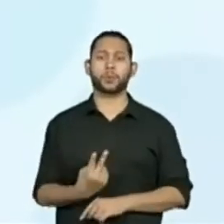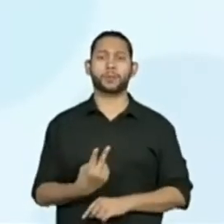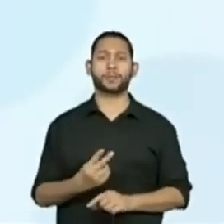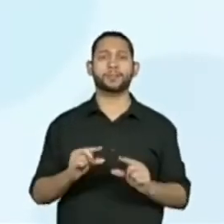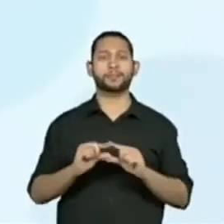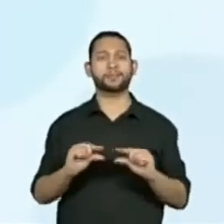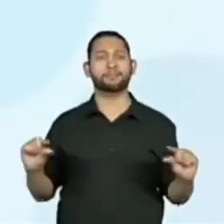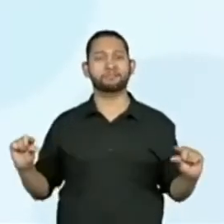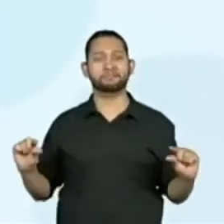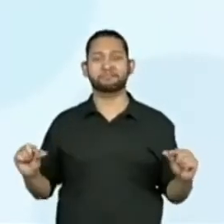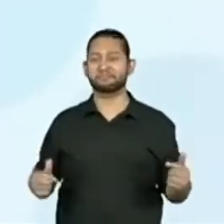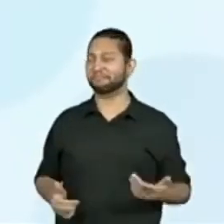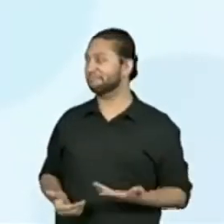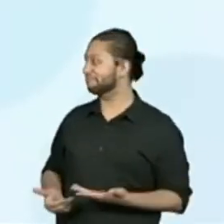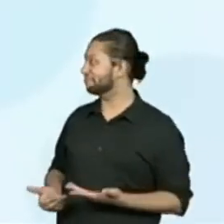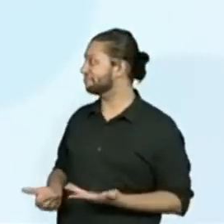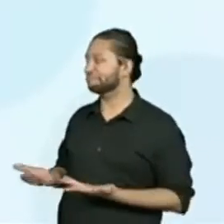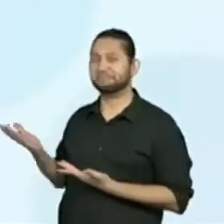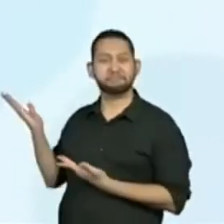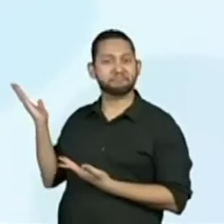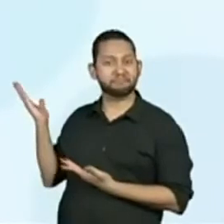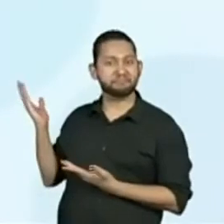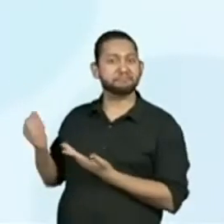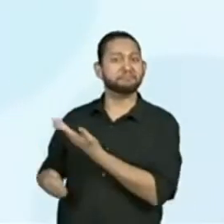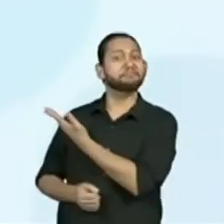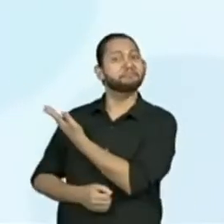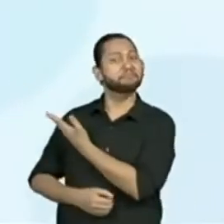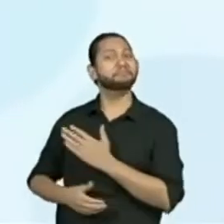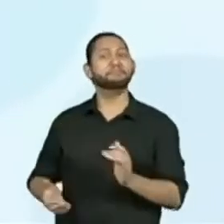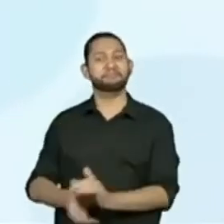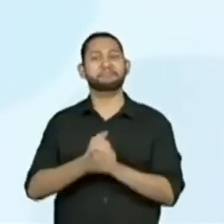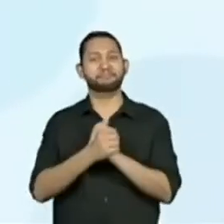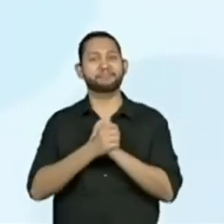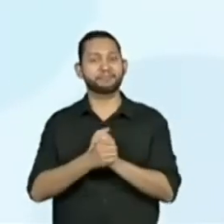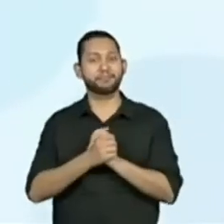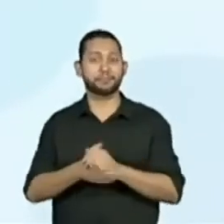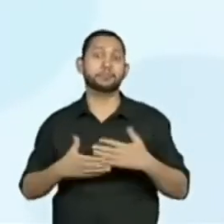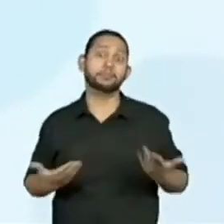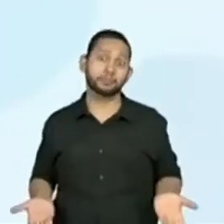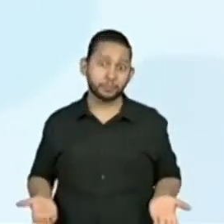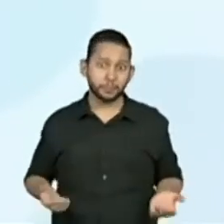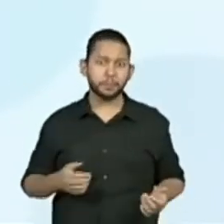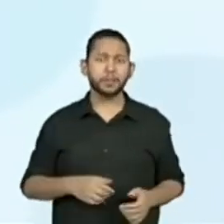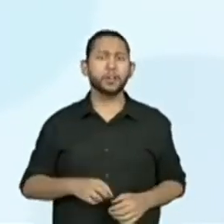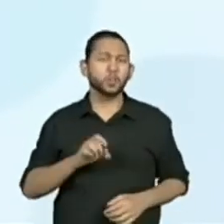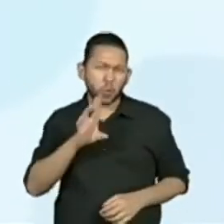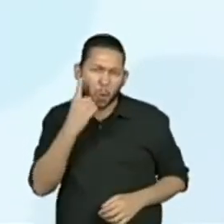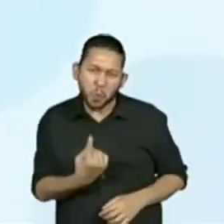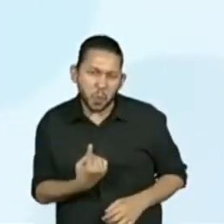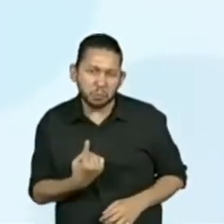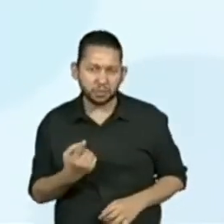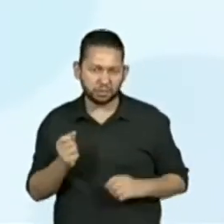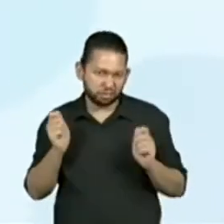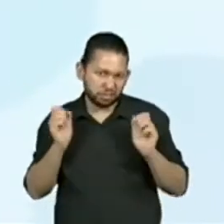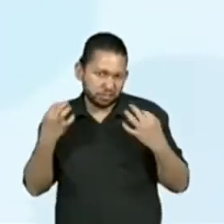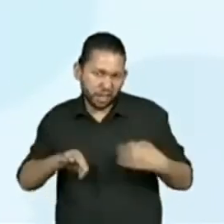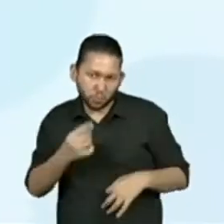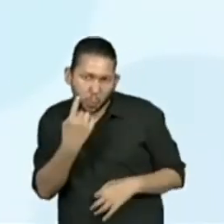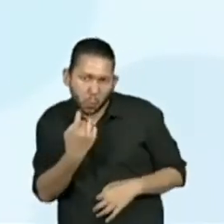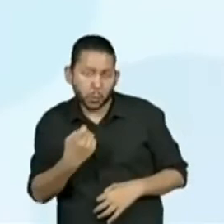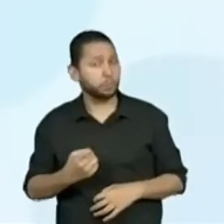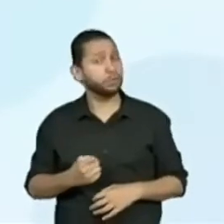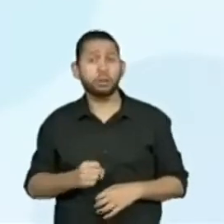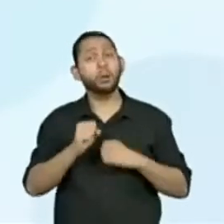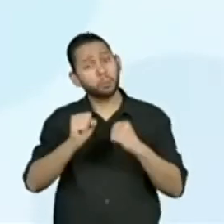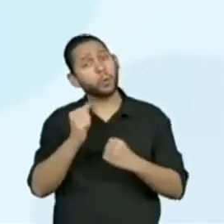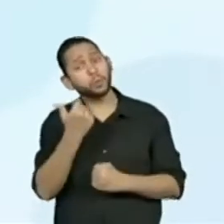2. Muito bem. De novo, só para reforçar, é a única opção, aluno do quarto ano. Não é